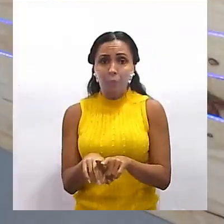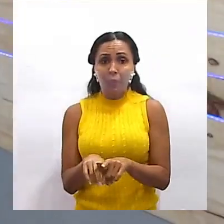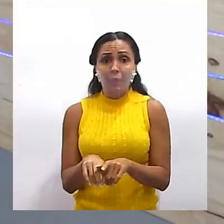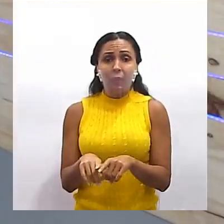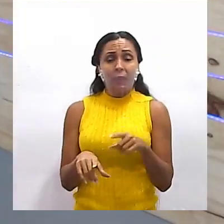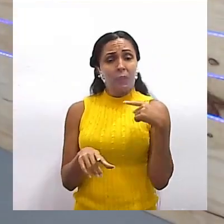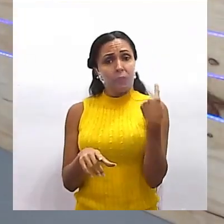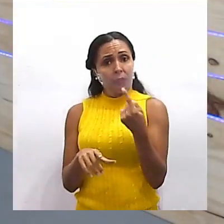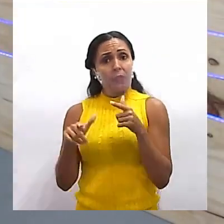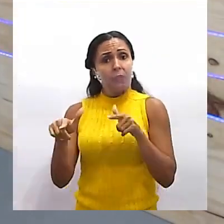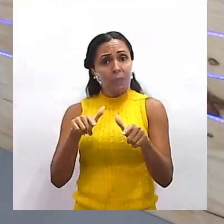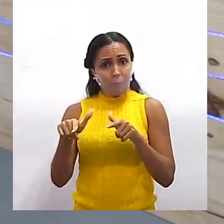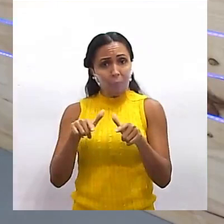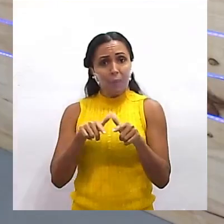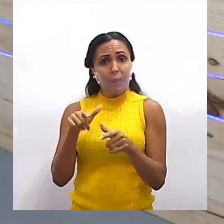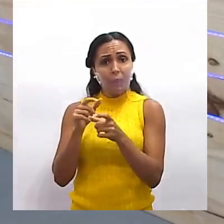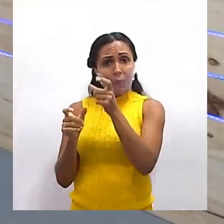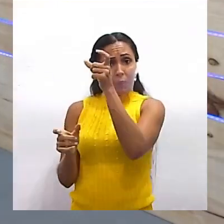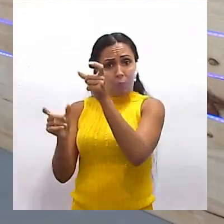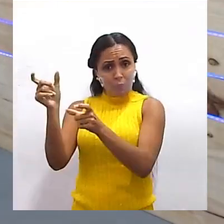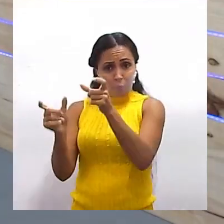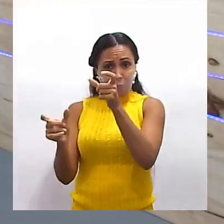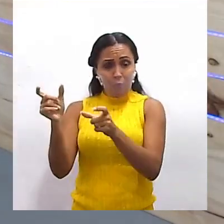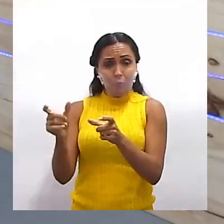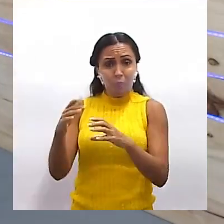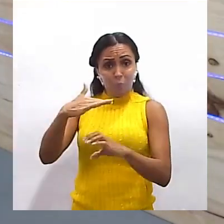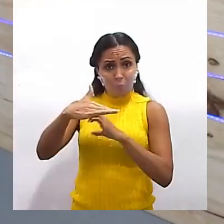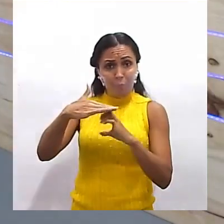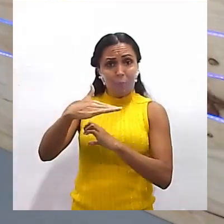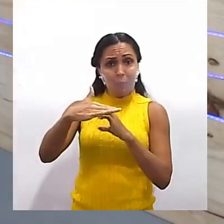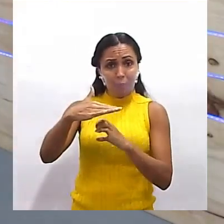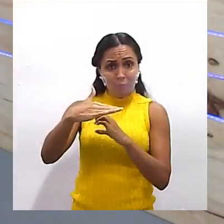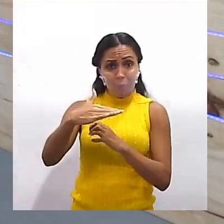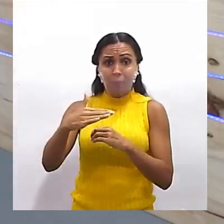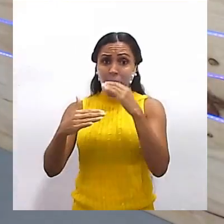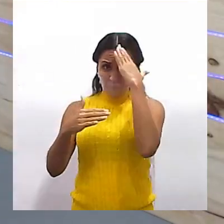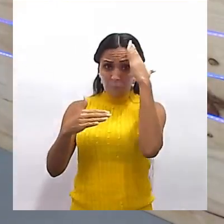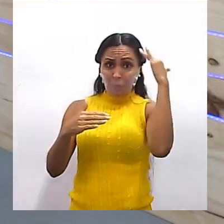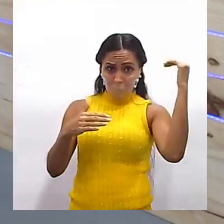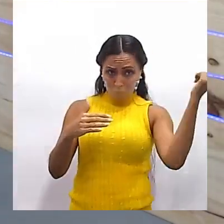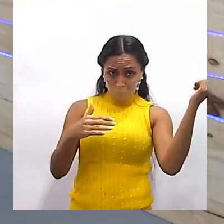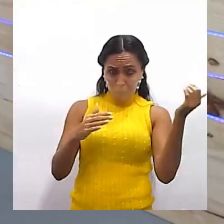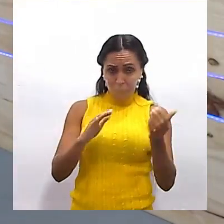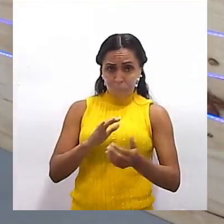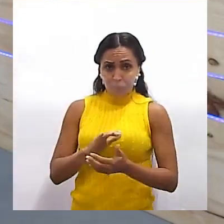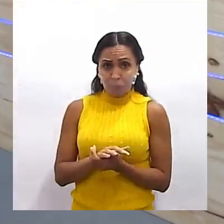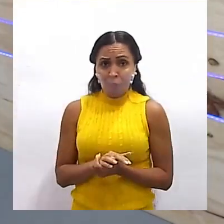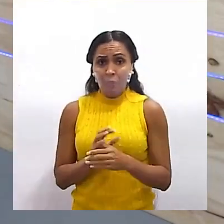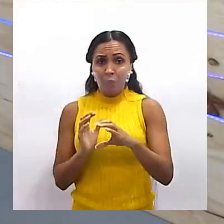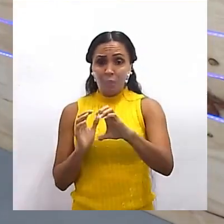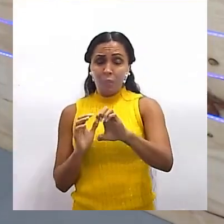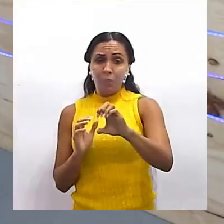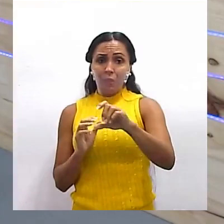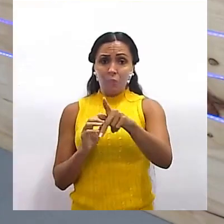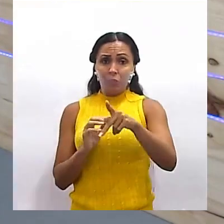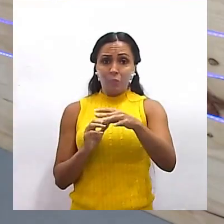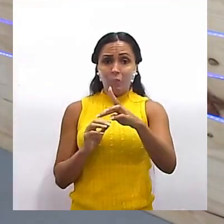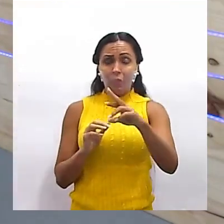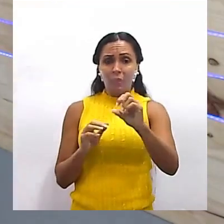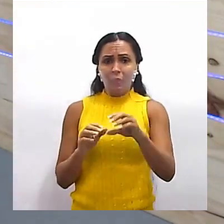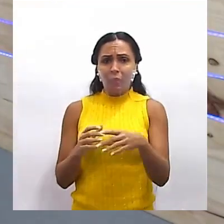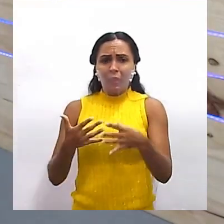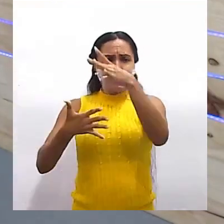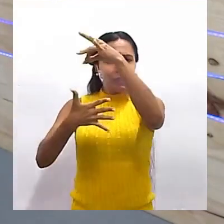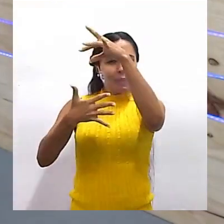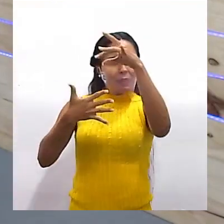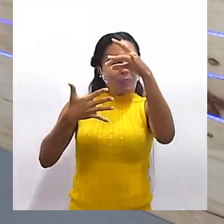trabalha com esses clientes, Bom Preço, Carrefour, Extra, qualquer detalhe